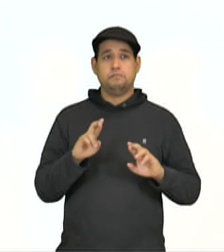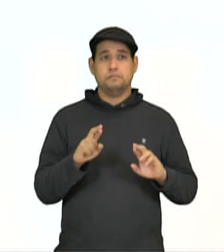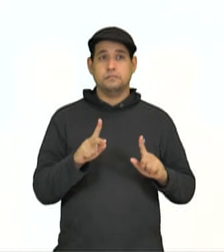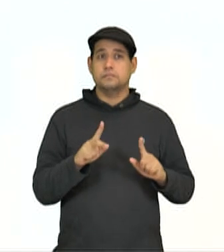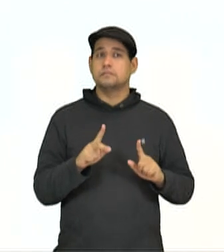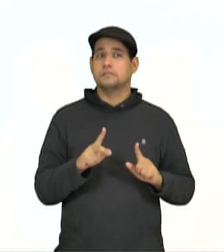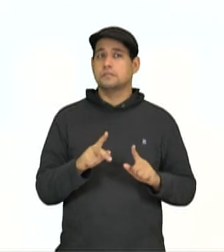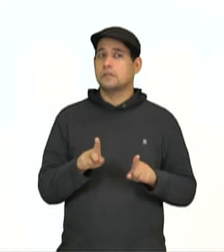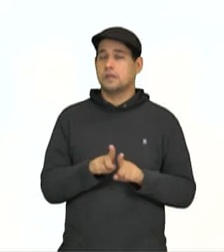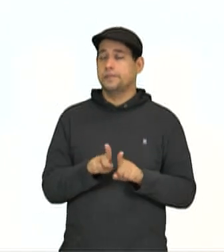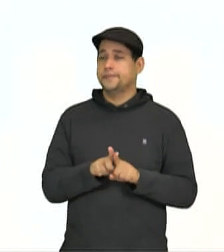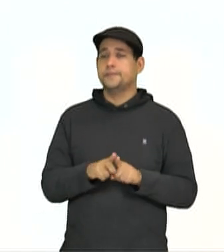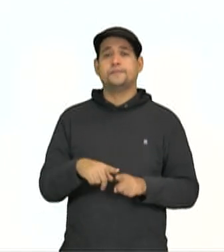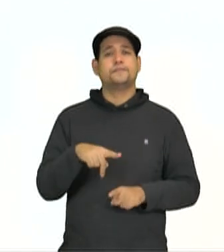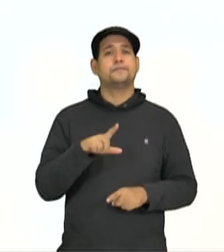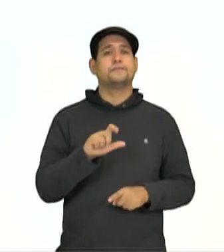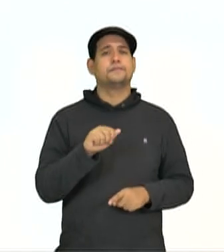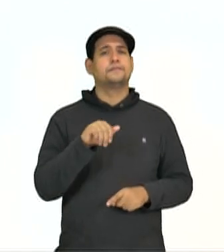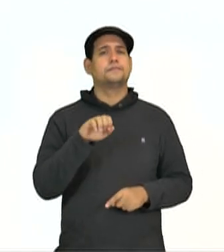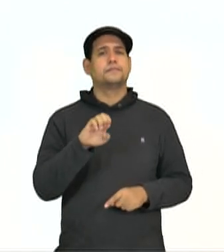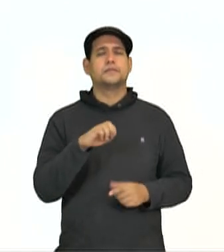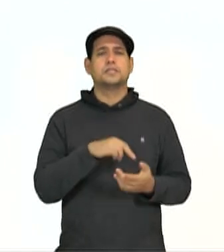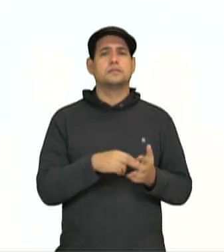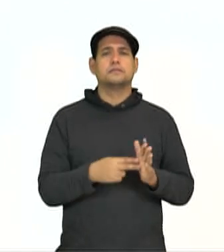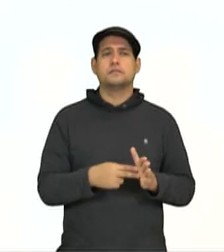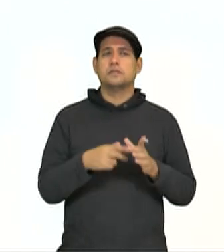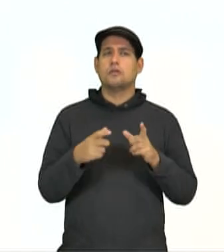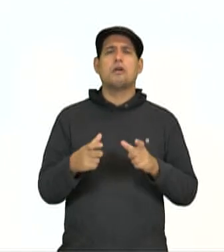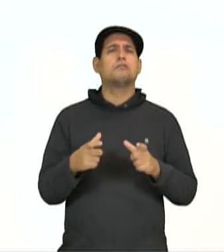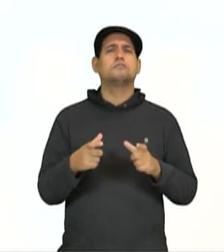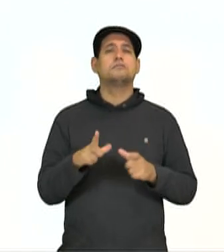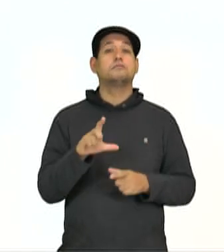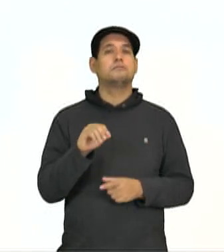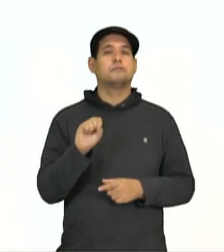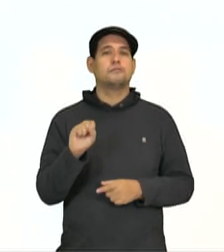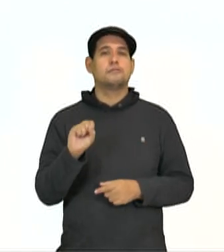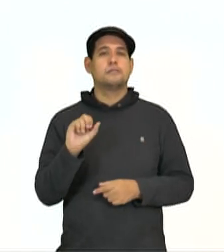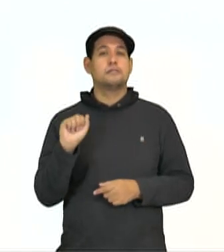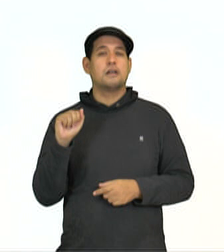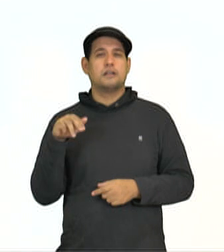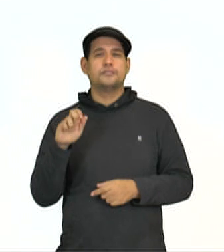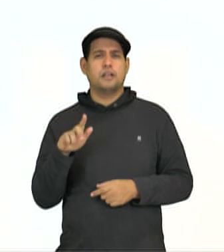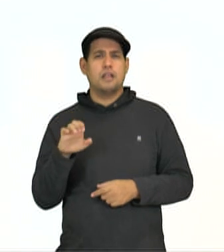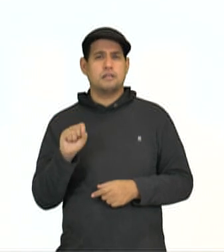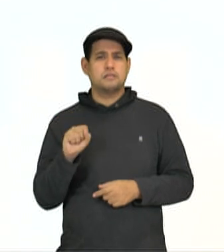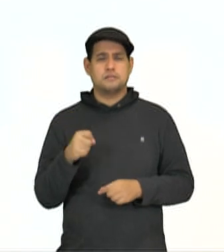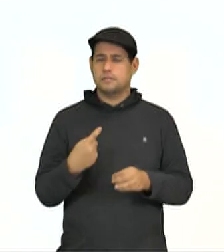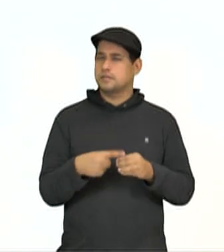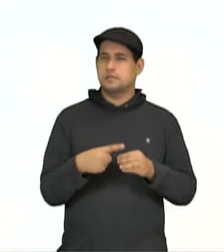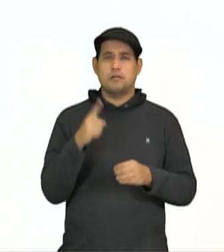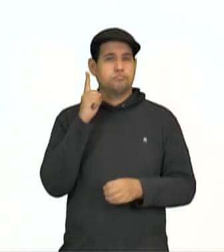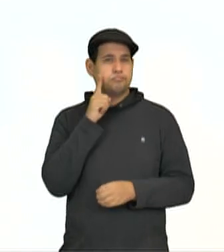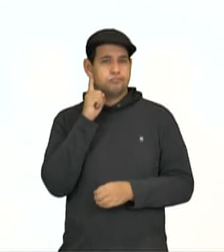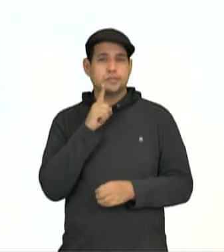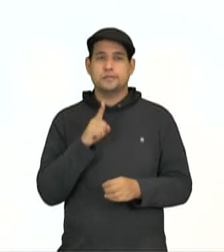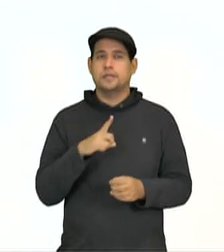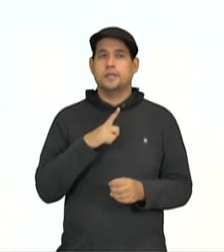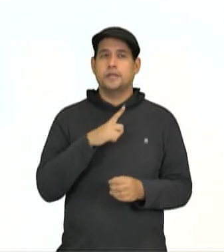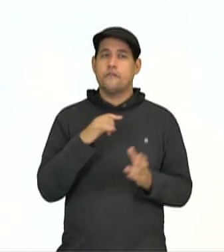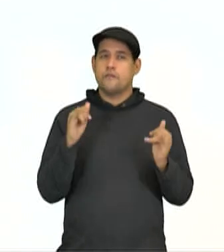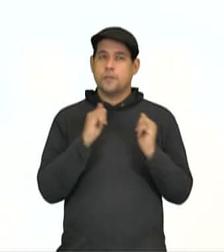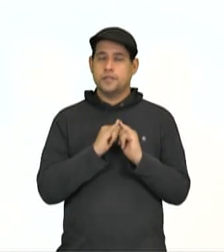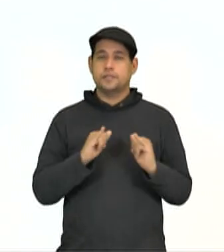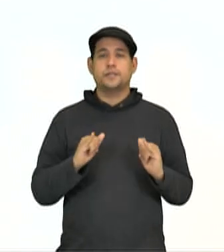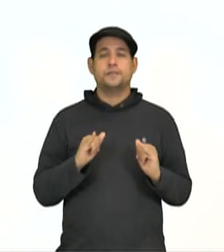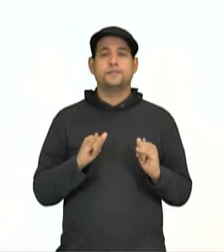e o pai. Place, Los Angeles, fala ali da onde... A única informação que a gente tem, né, do local que ela